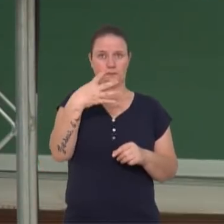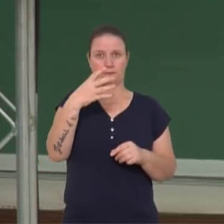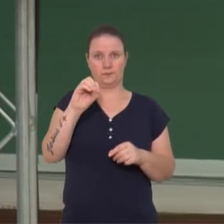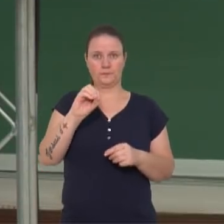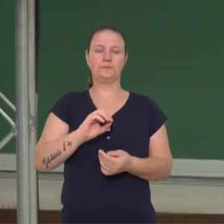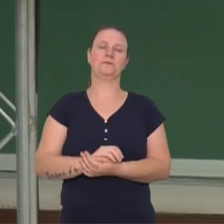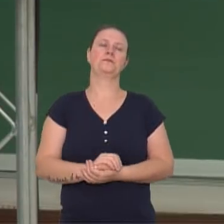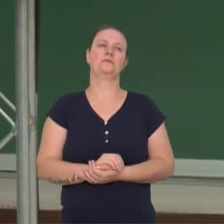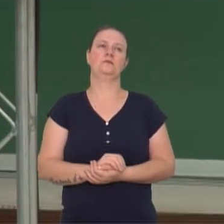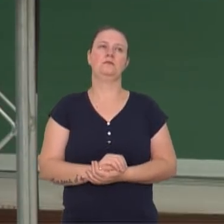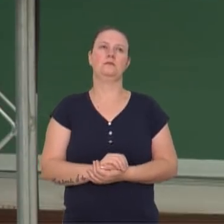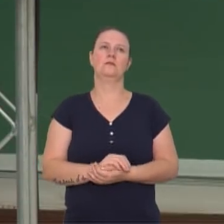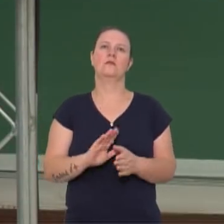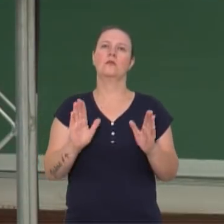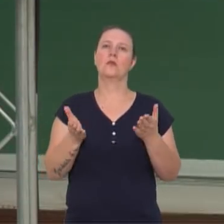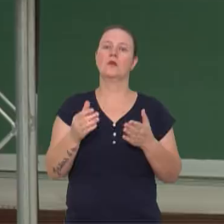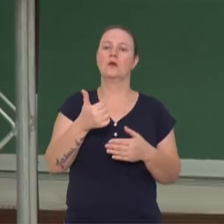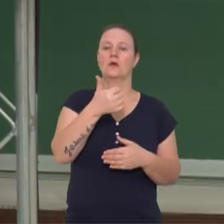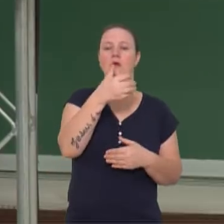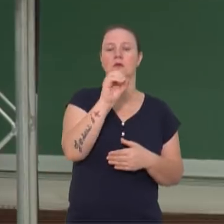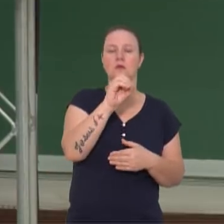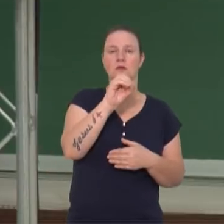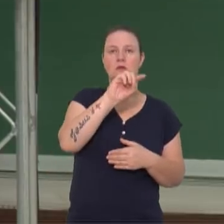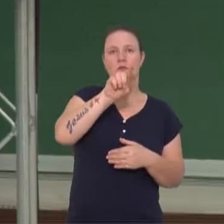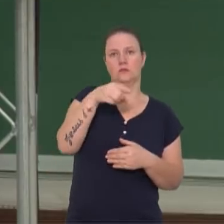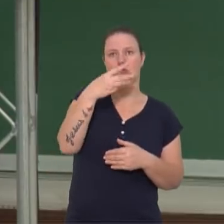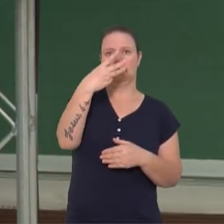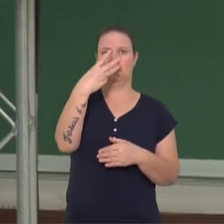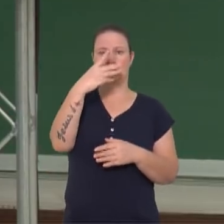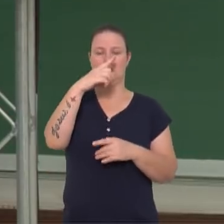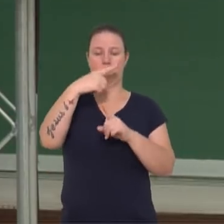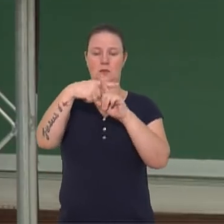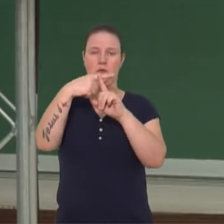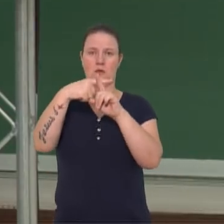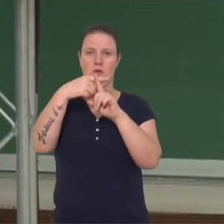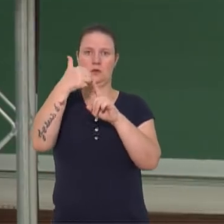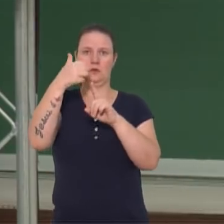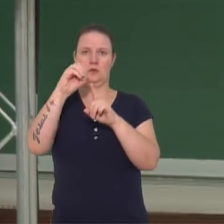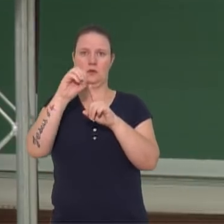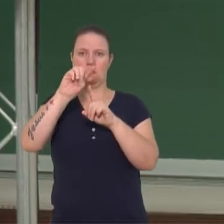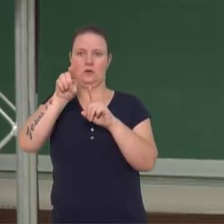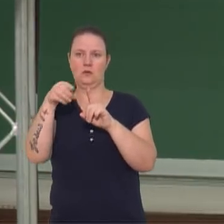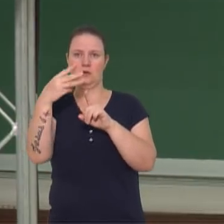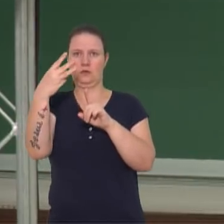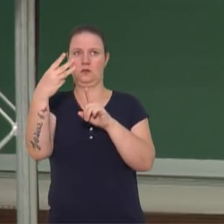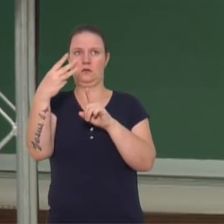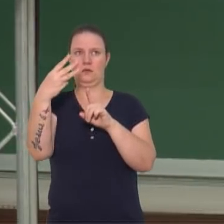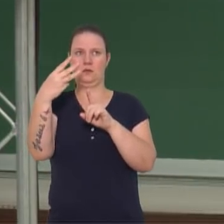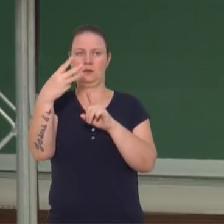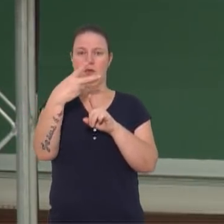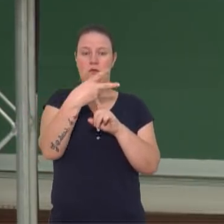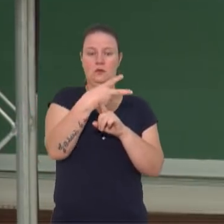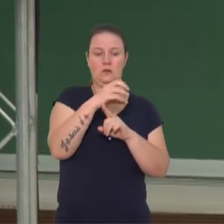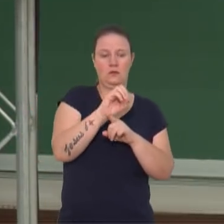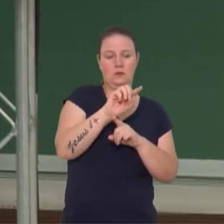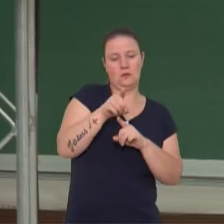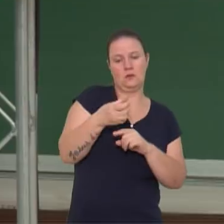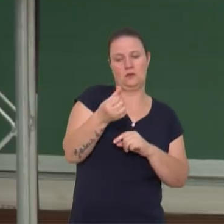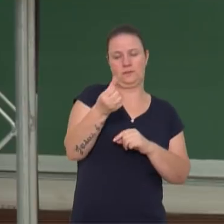10,3 mais 10,3, 10 mais 10, 20, 3 mais 3, 6.